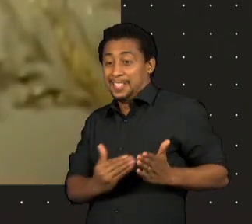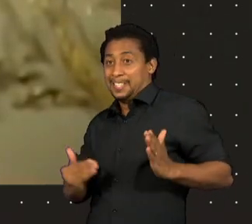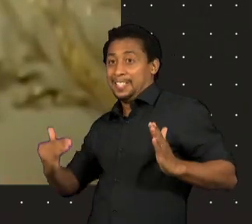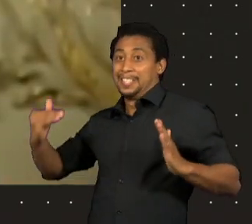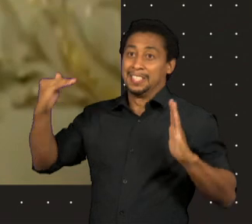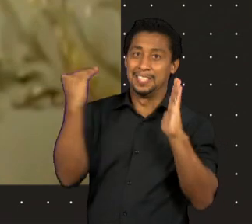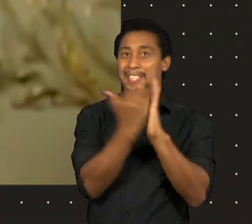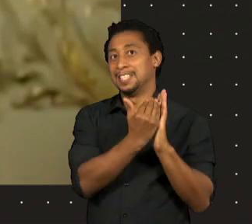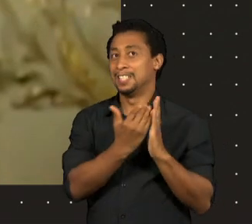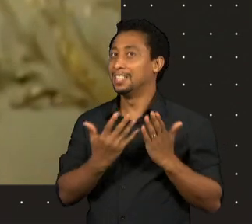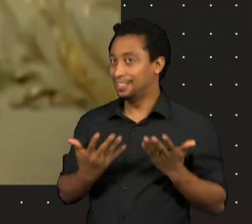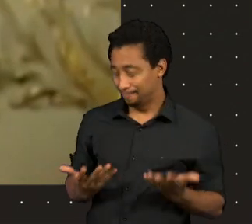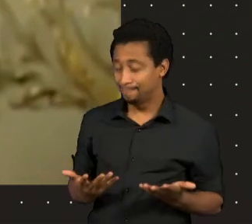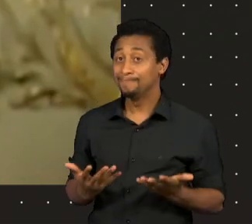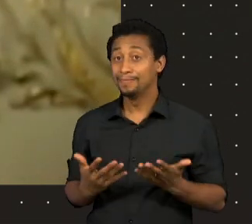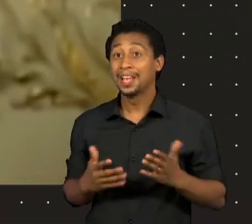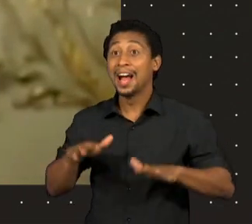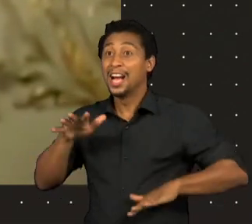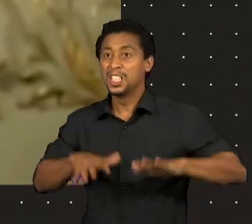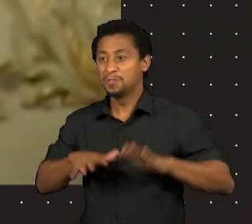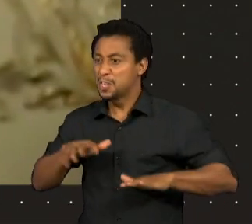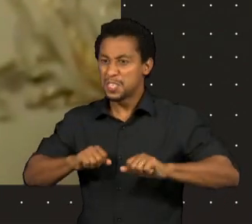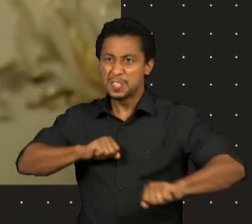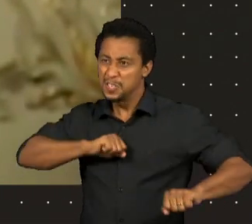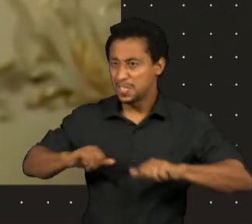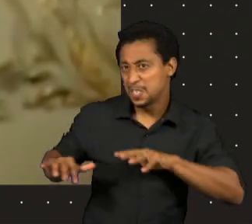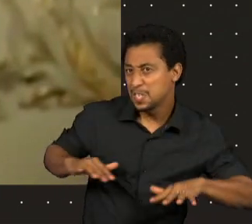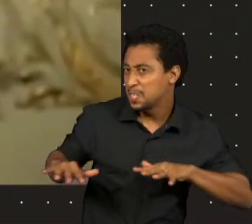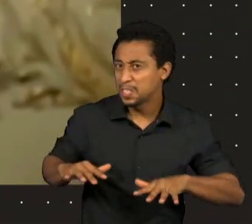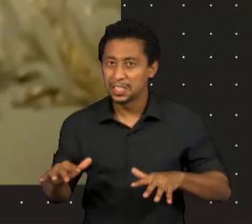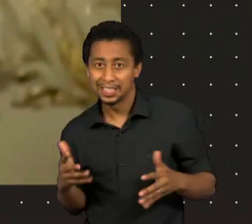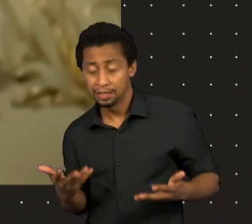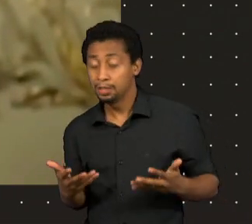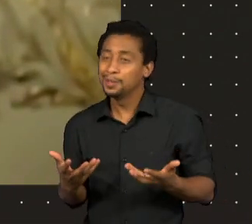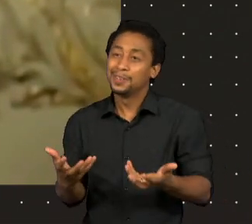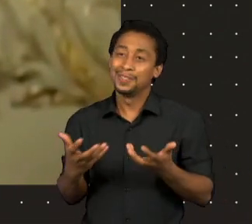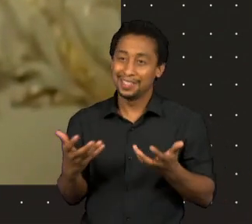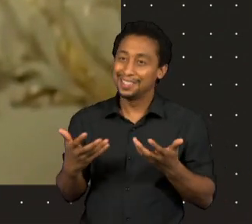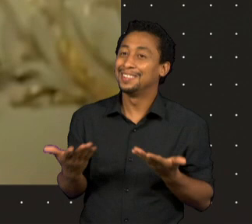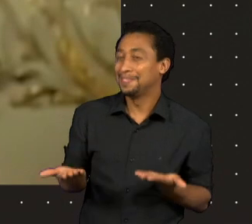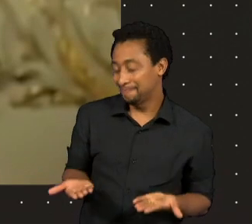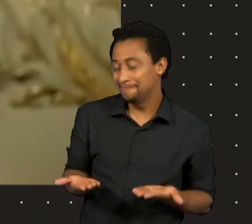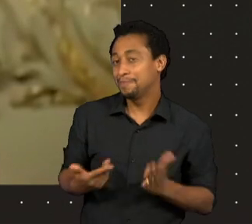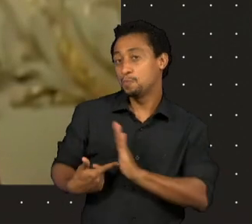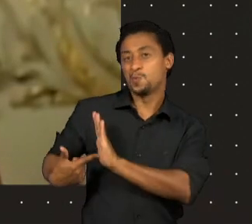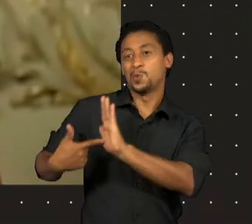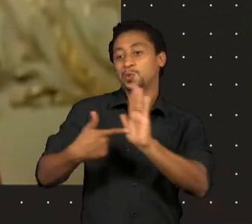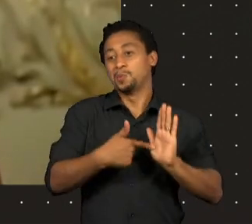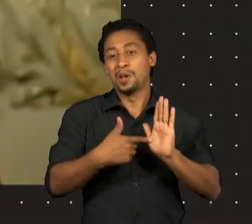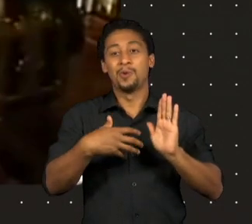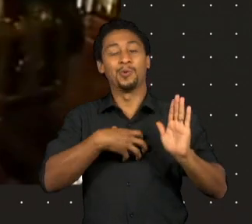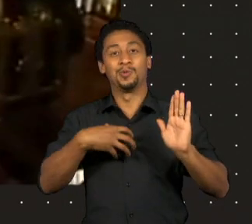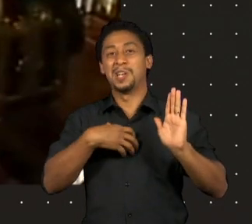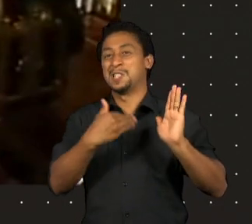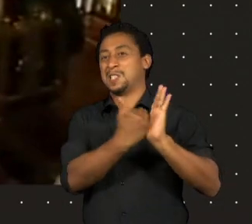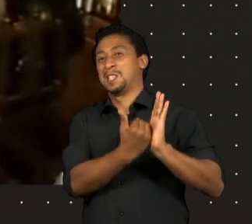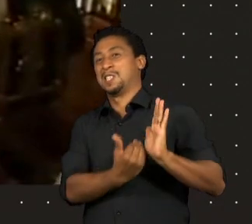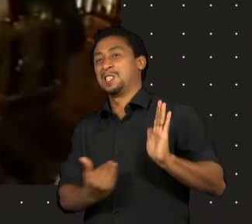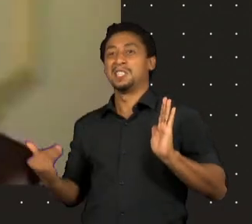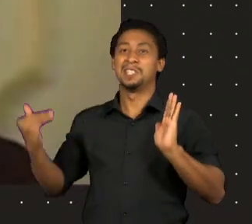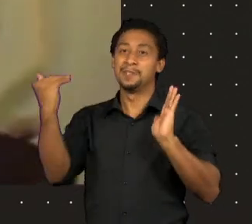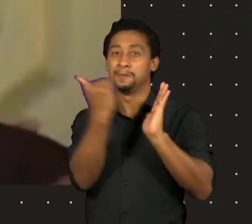muito intensa, né? Mas eu preferi fazer mais contida do que totalmente